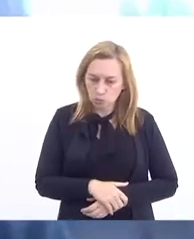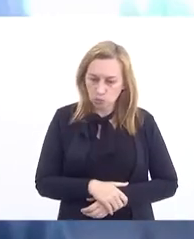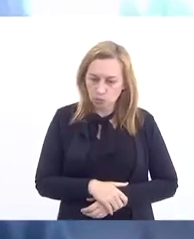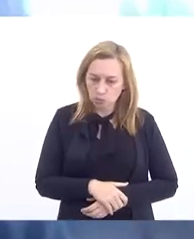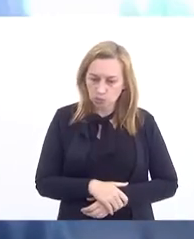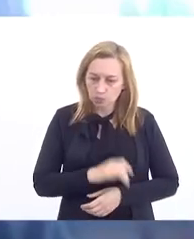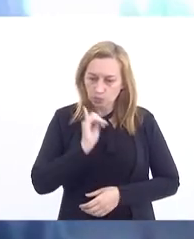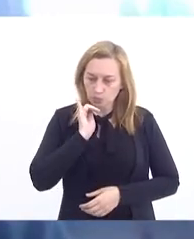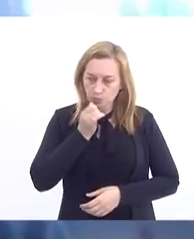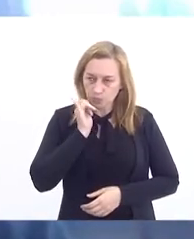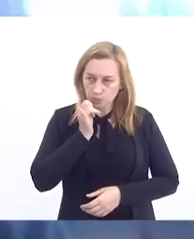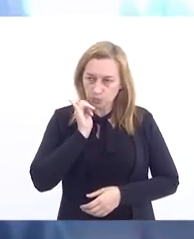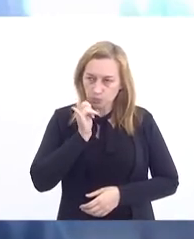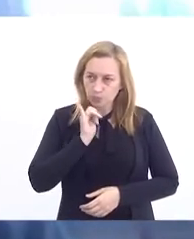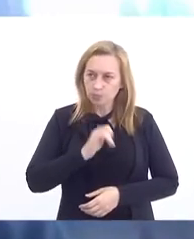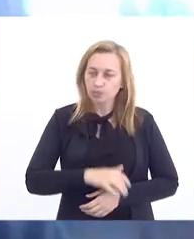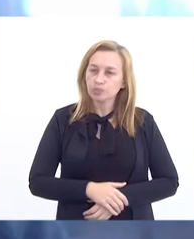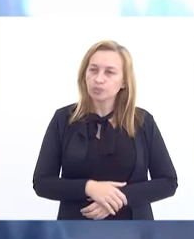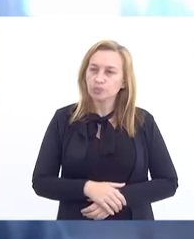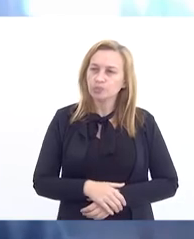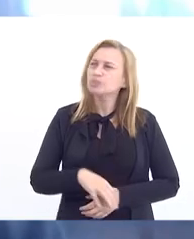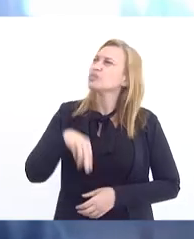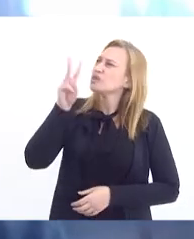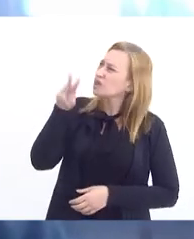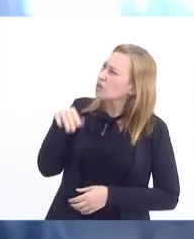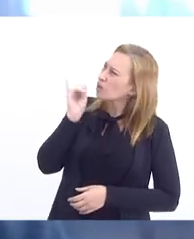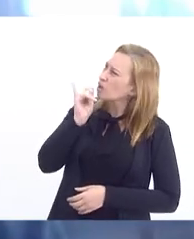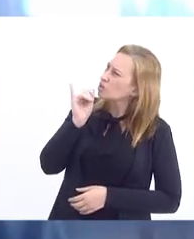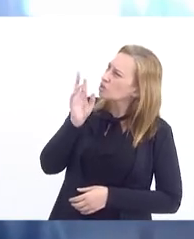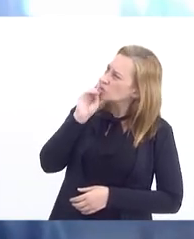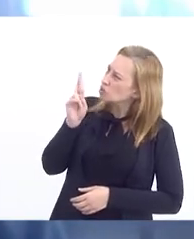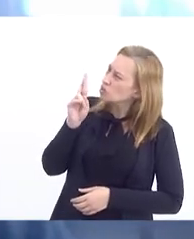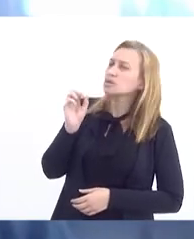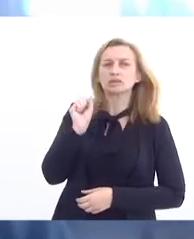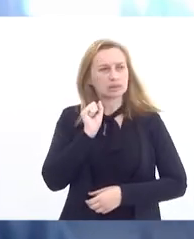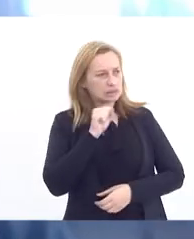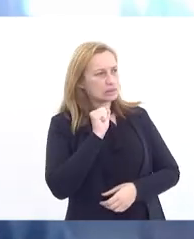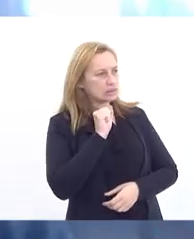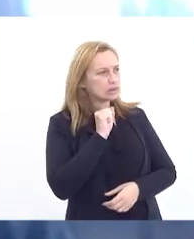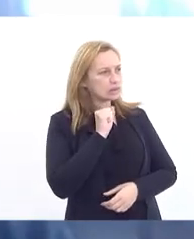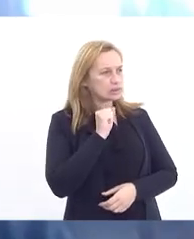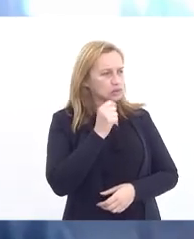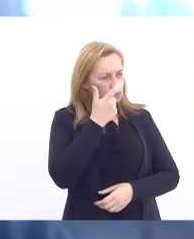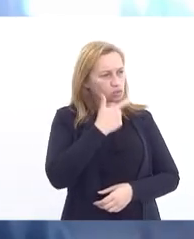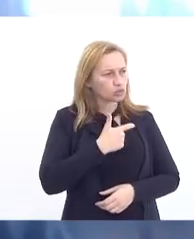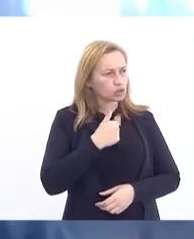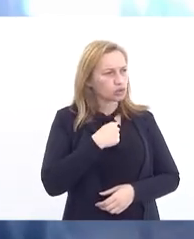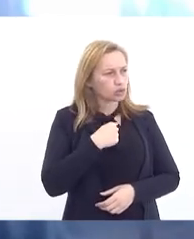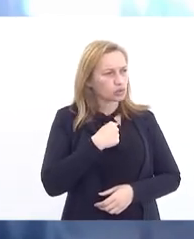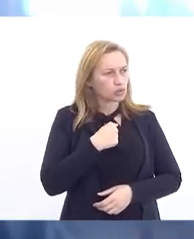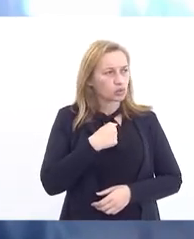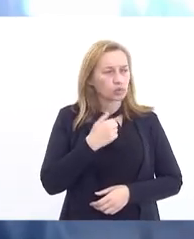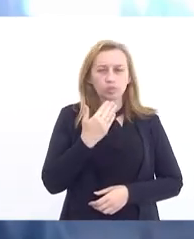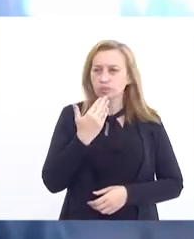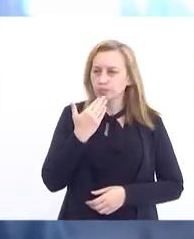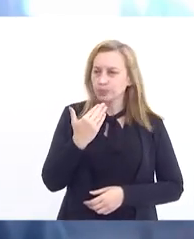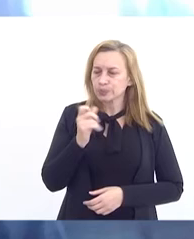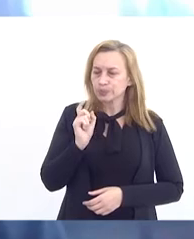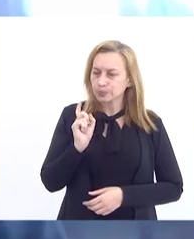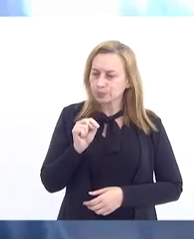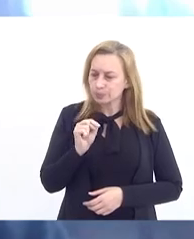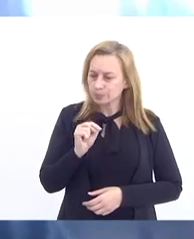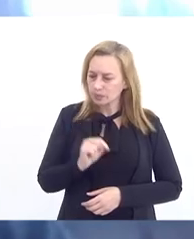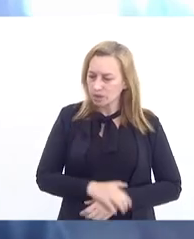para o relator. Quem que é o relator? É Vossa Excelência ou não? Sou eu. A sugestão era a